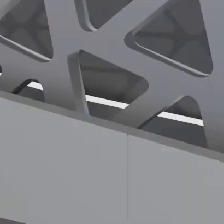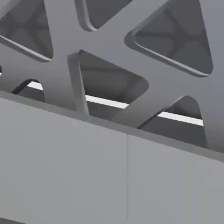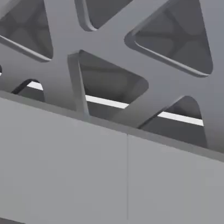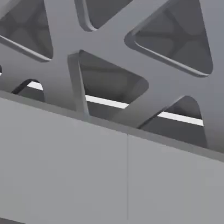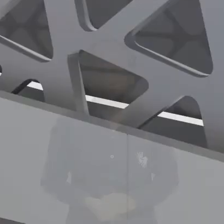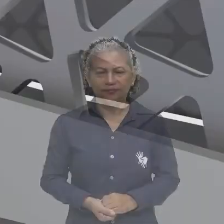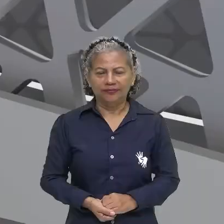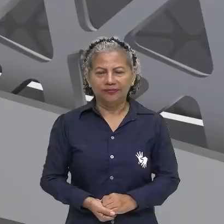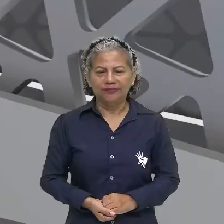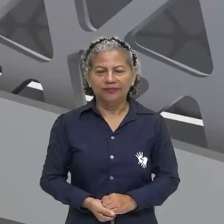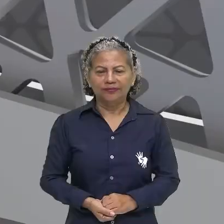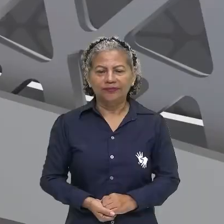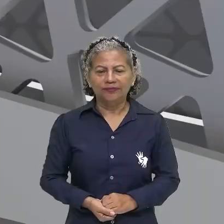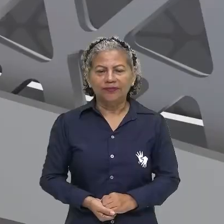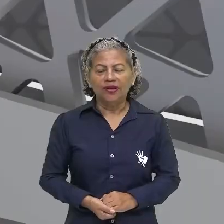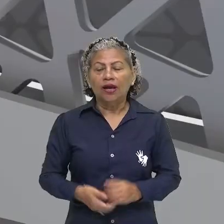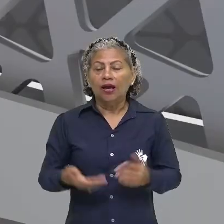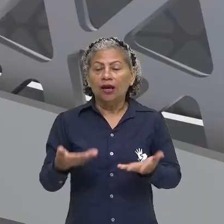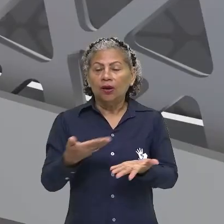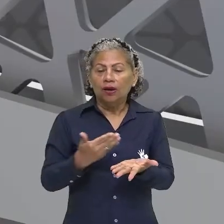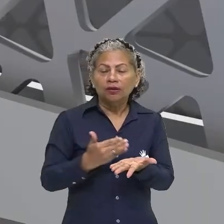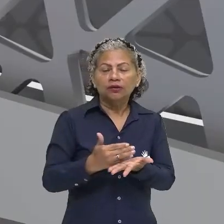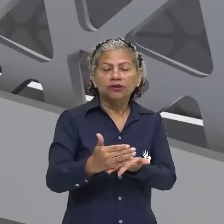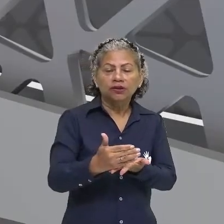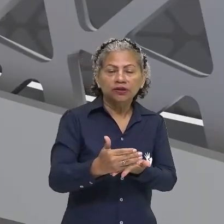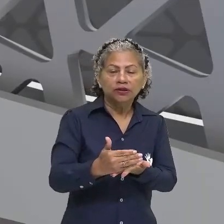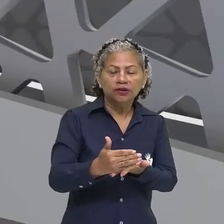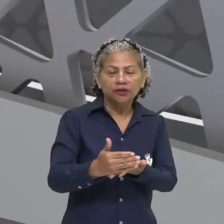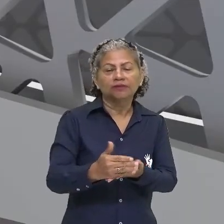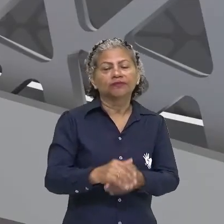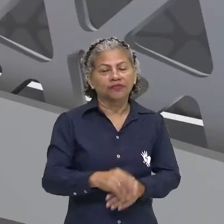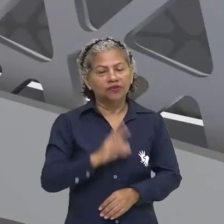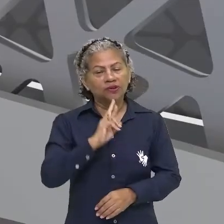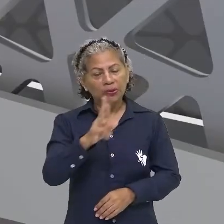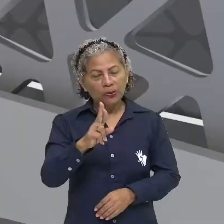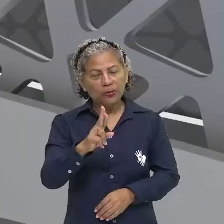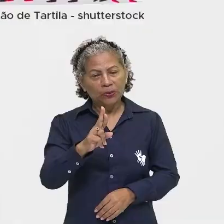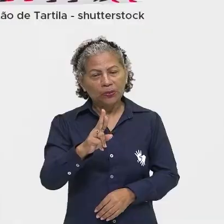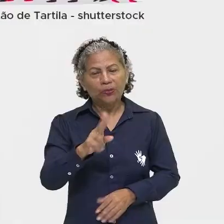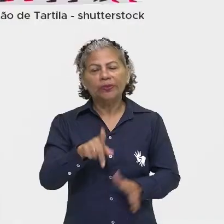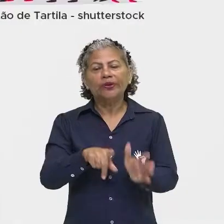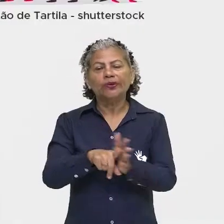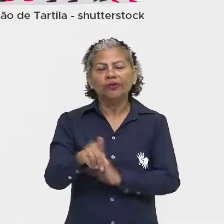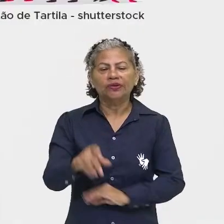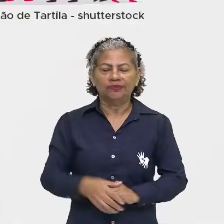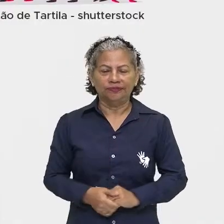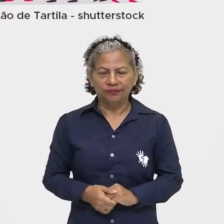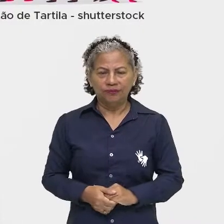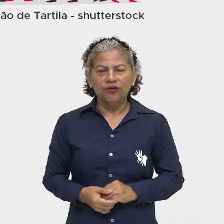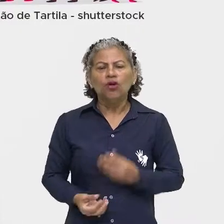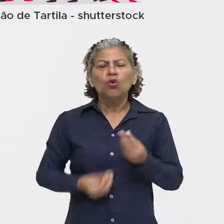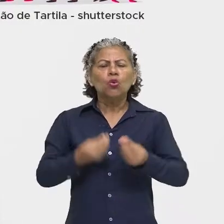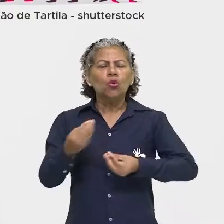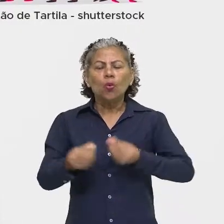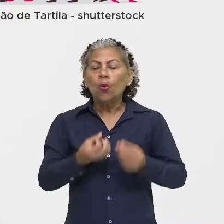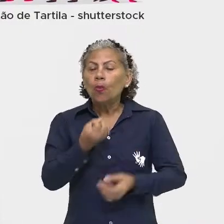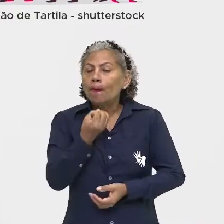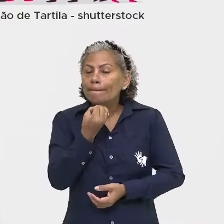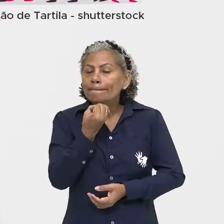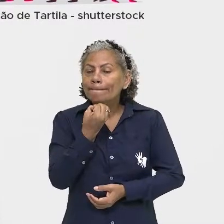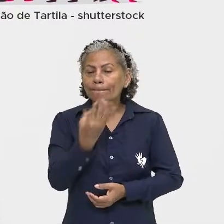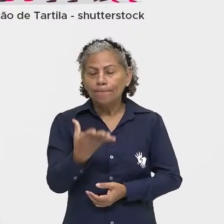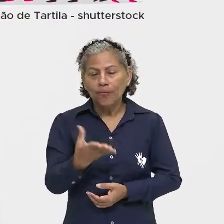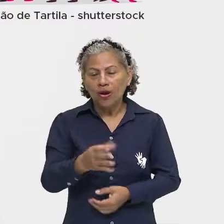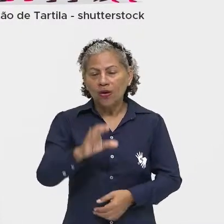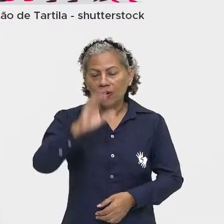E começando, vamos responder a seguinte pergunta: como ser um bom cidadão digital? Um bom cidadão é